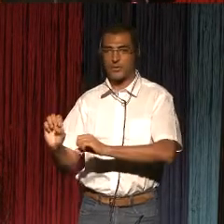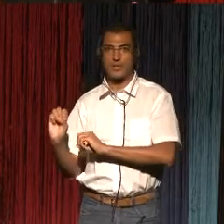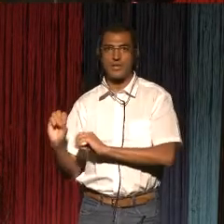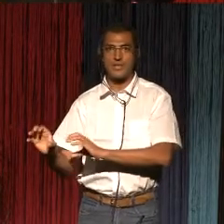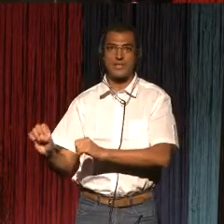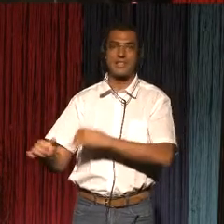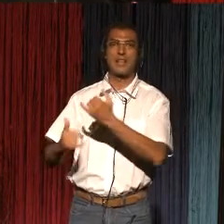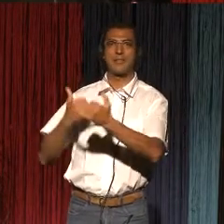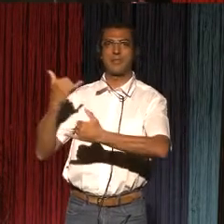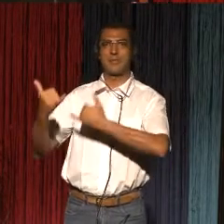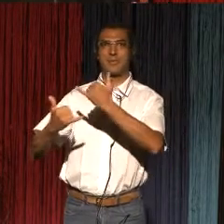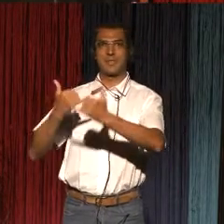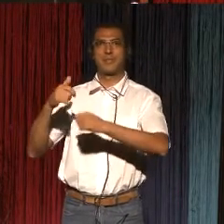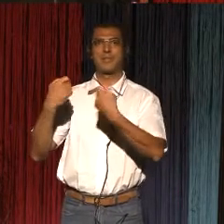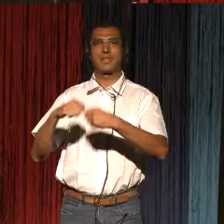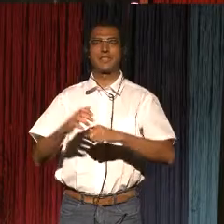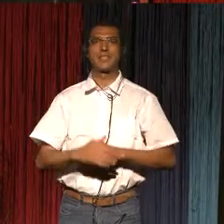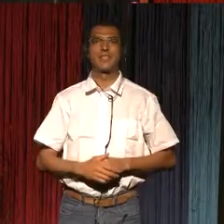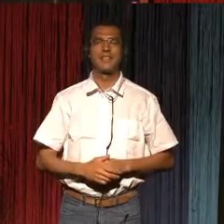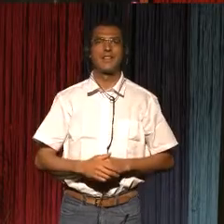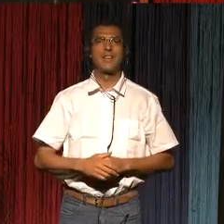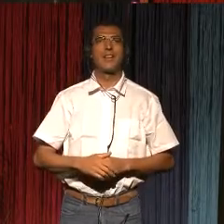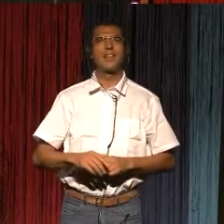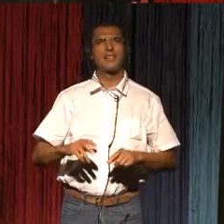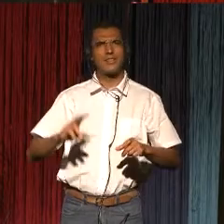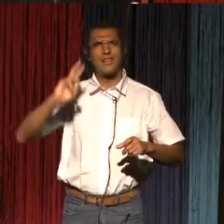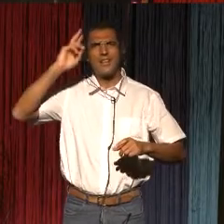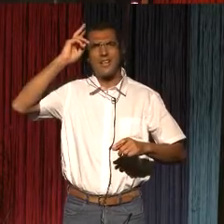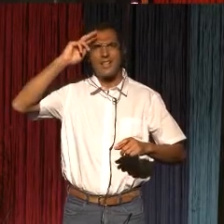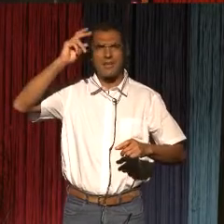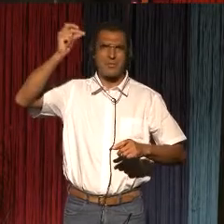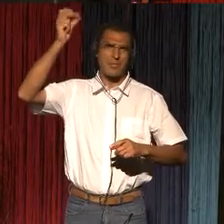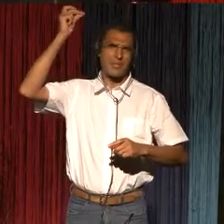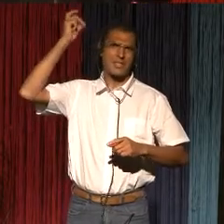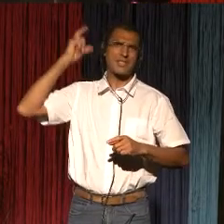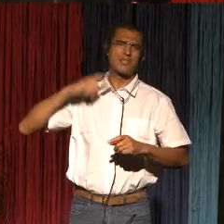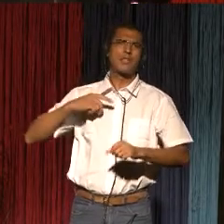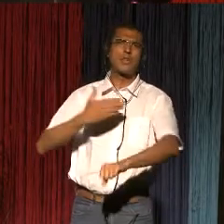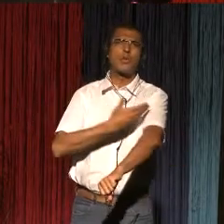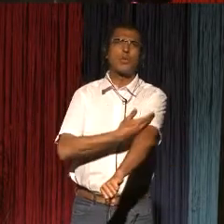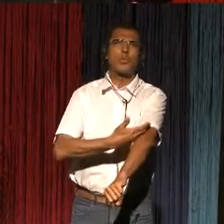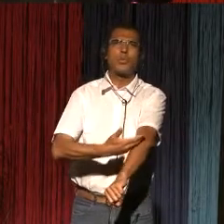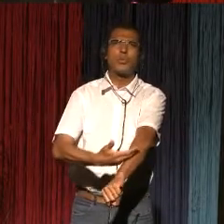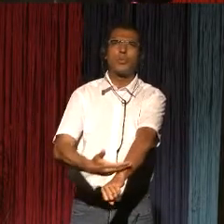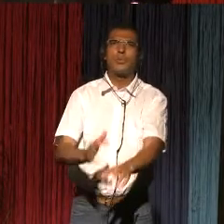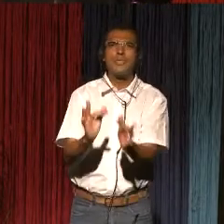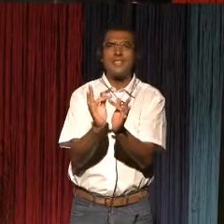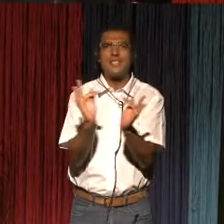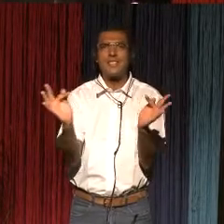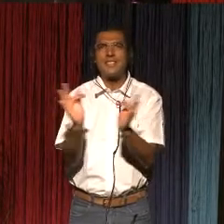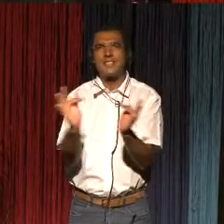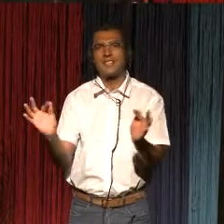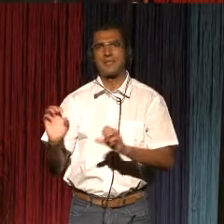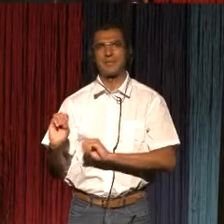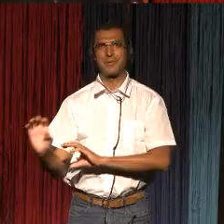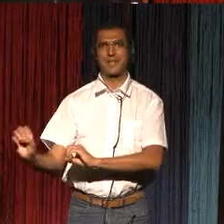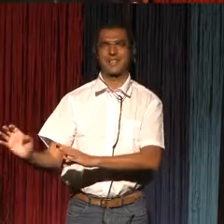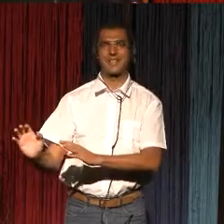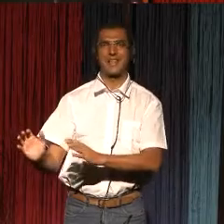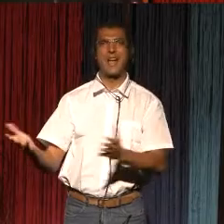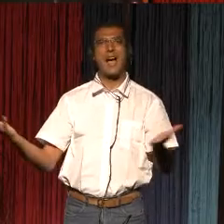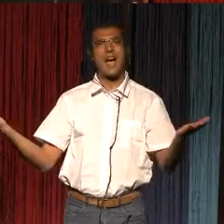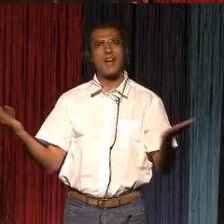precisa trazer de volta maneiras tradicionais de educação, porque a ciência moderna mostra que essa é a melhor maneira,